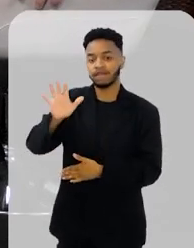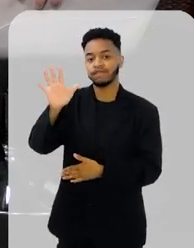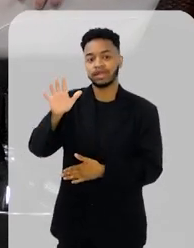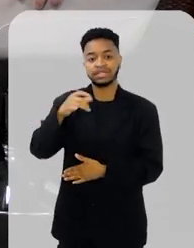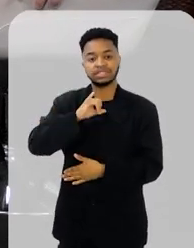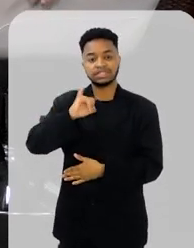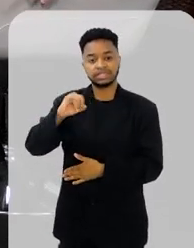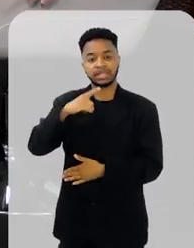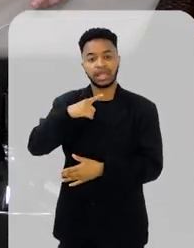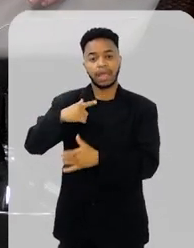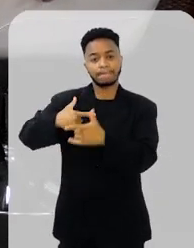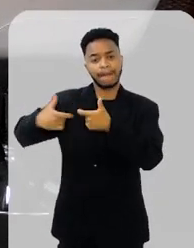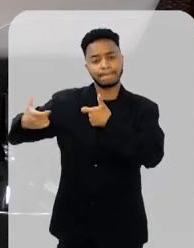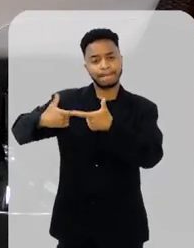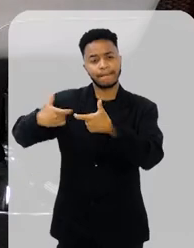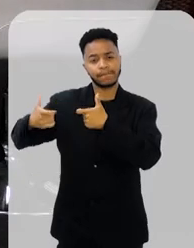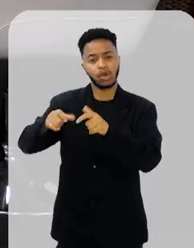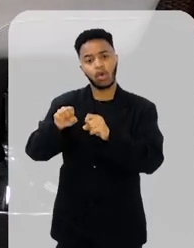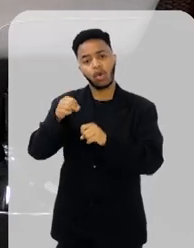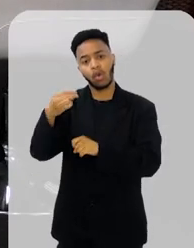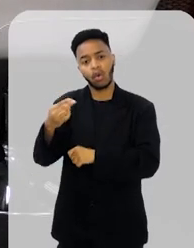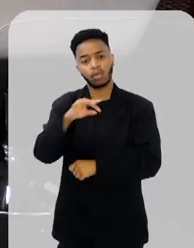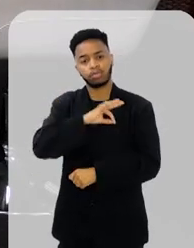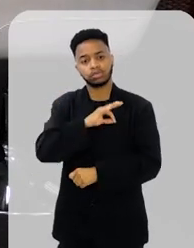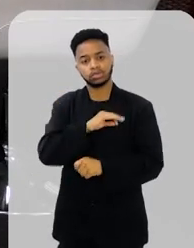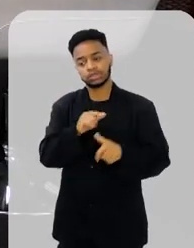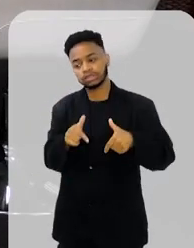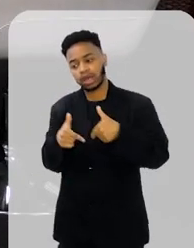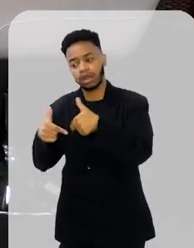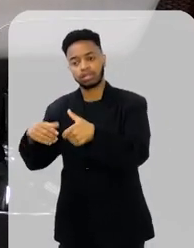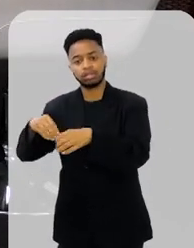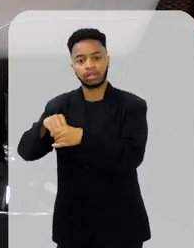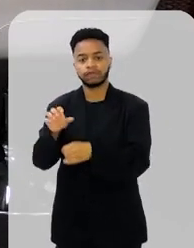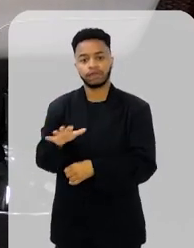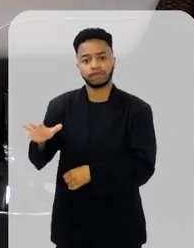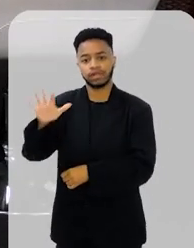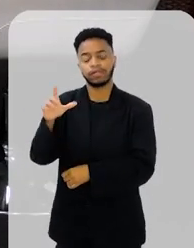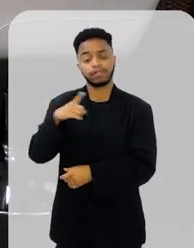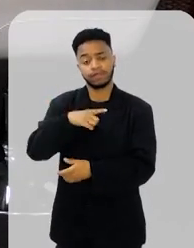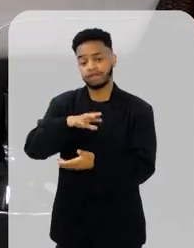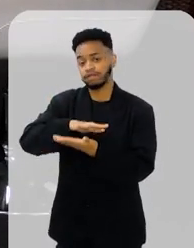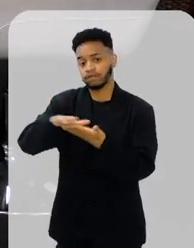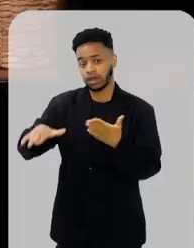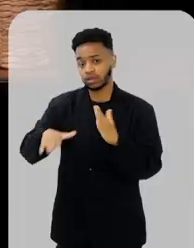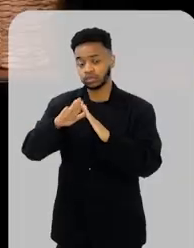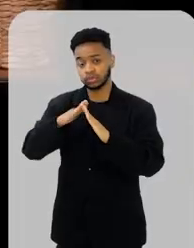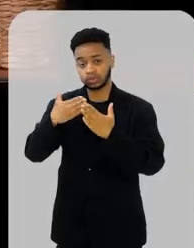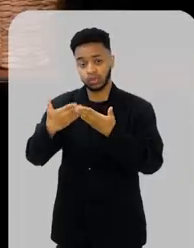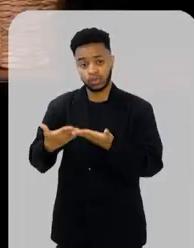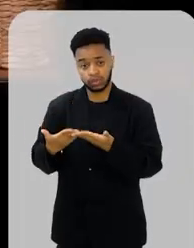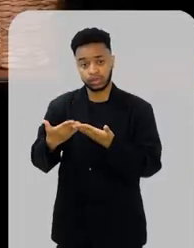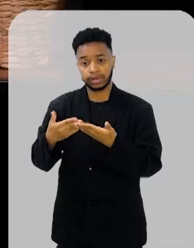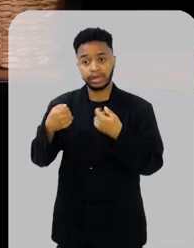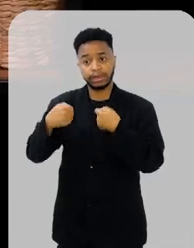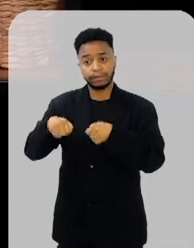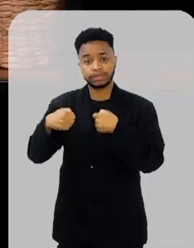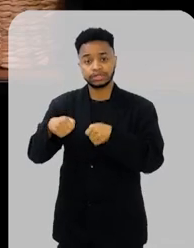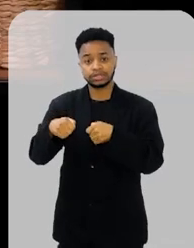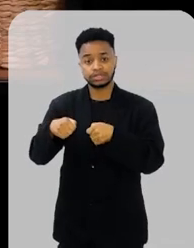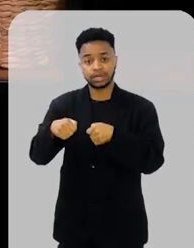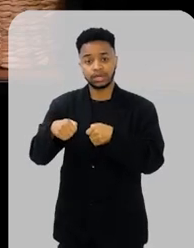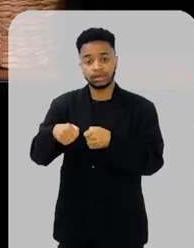aquele território em conflito, né, as chamadas operações policiais, quando entram, quantas escolas e as crianças tendo que